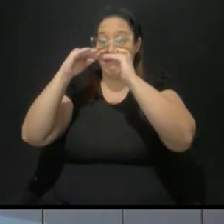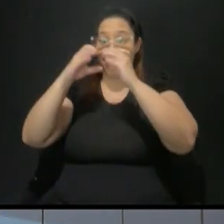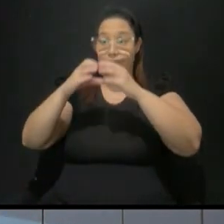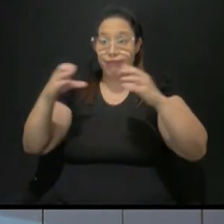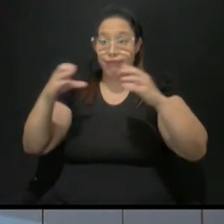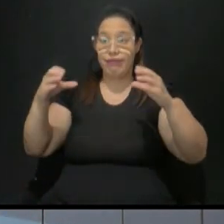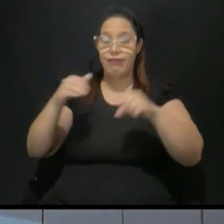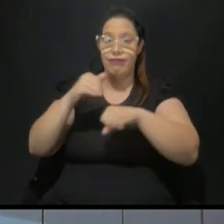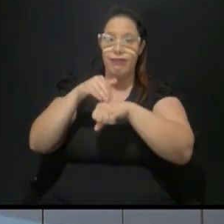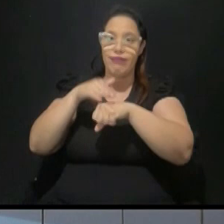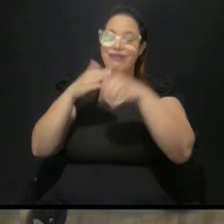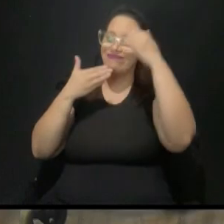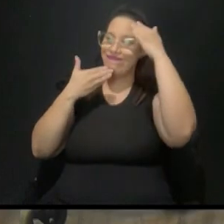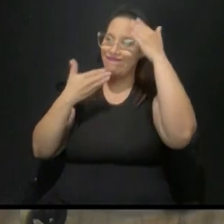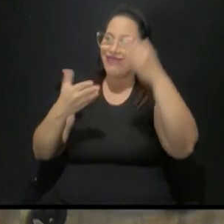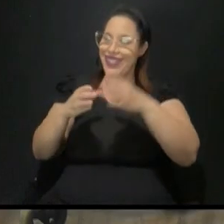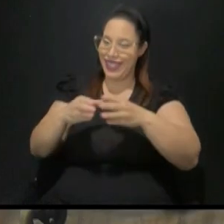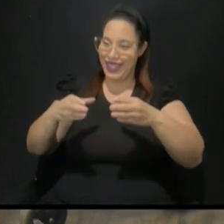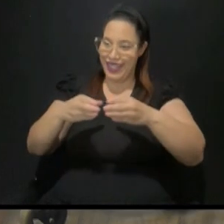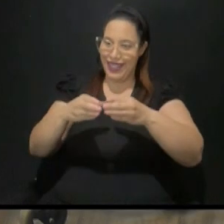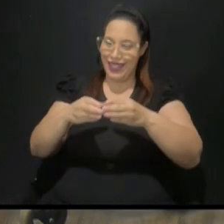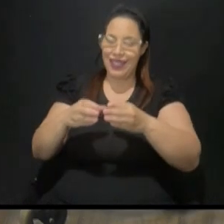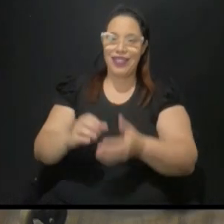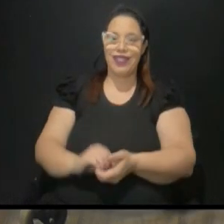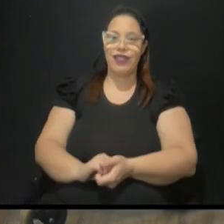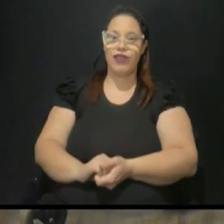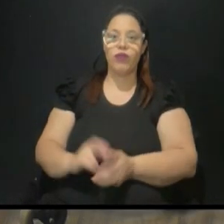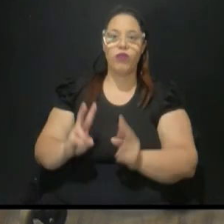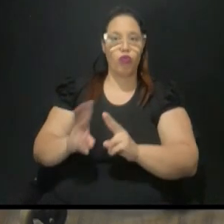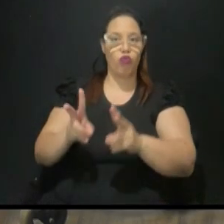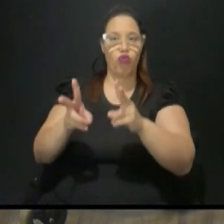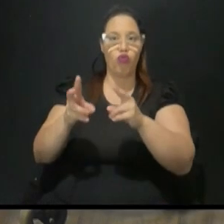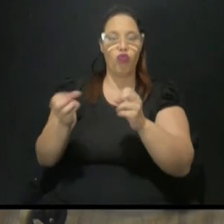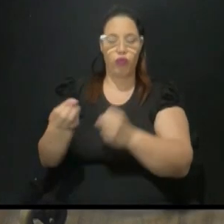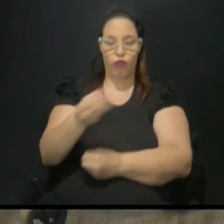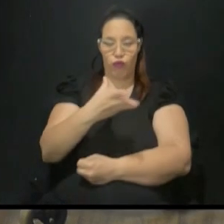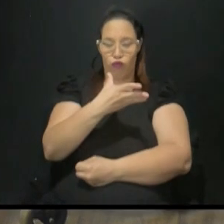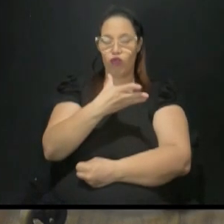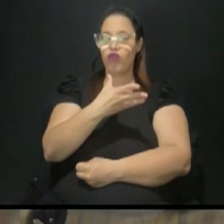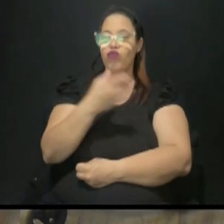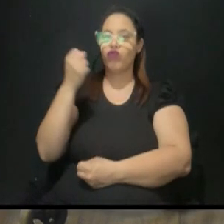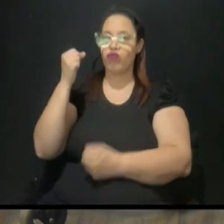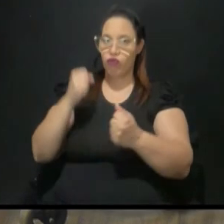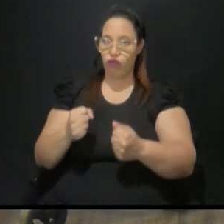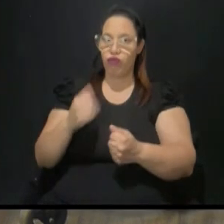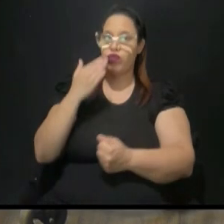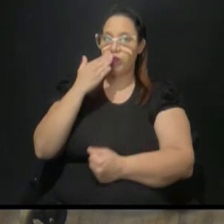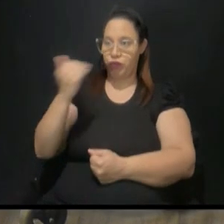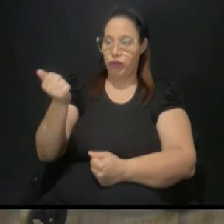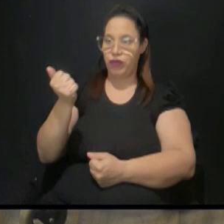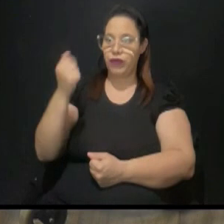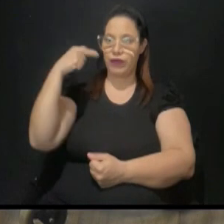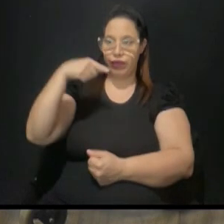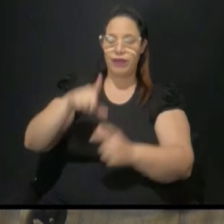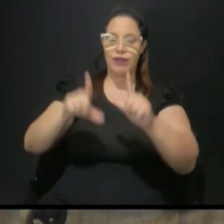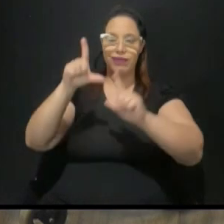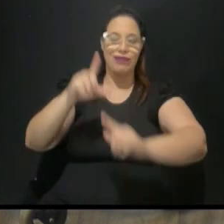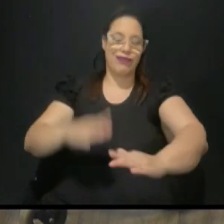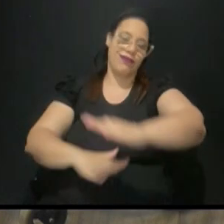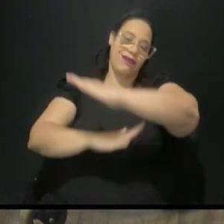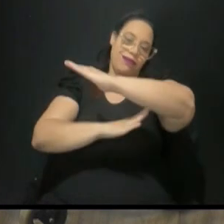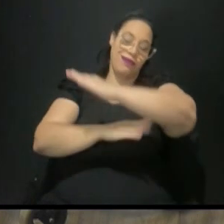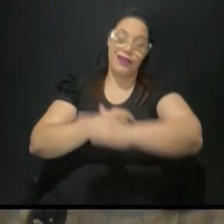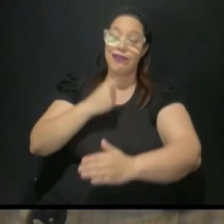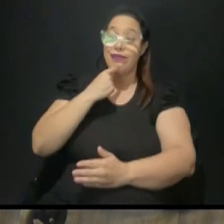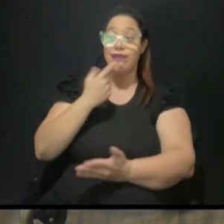pelo espaço. Tá certo, ó, sempre que tiver novidade, pode pedir para entrar em contato aqui com a TV Câmara Campinas, porque essa é a